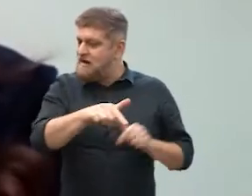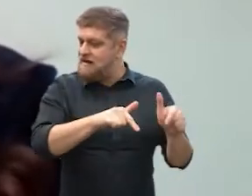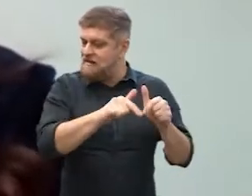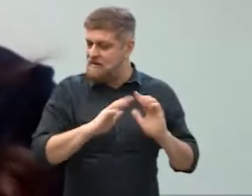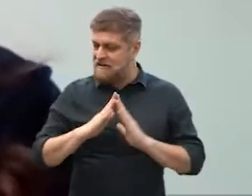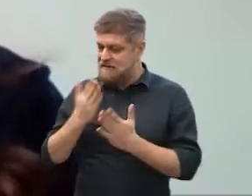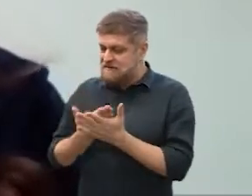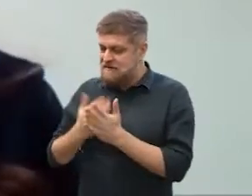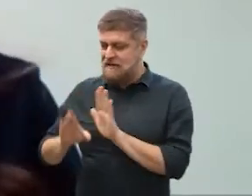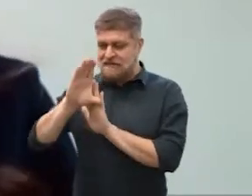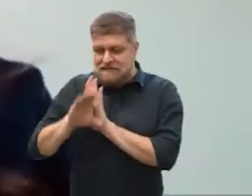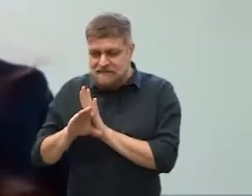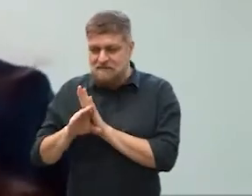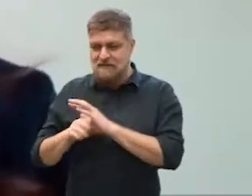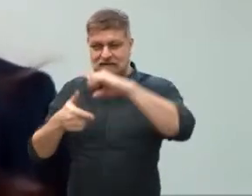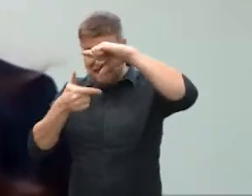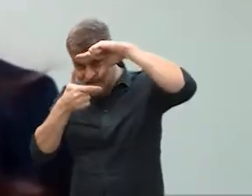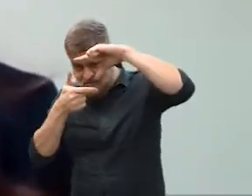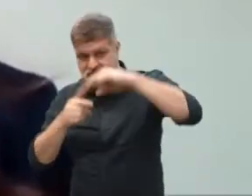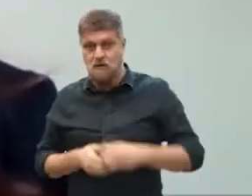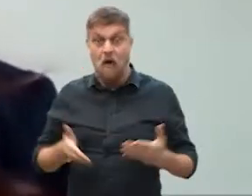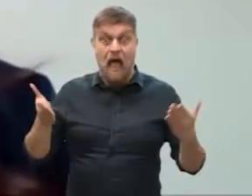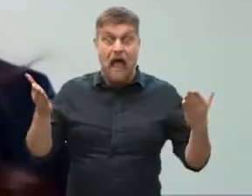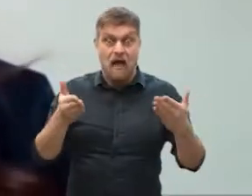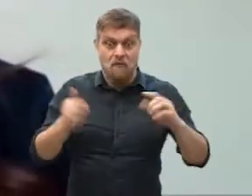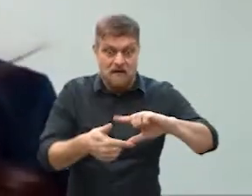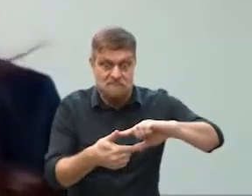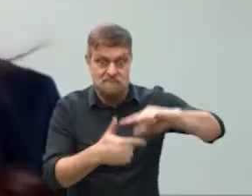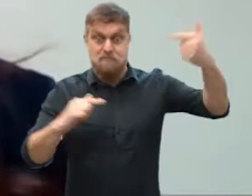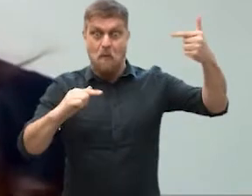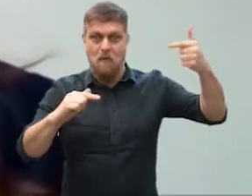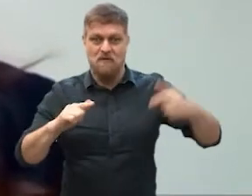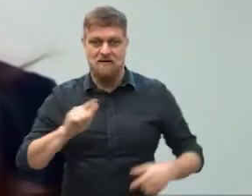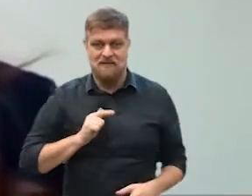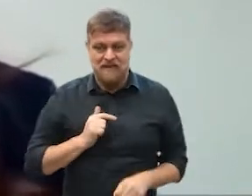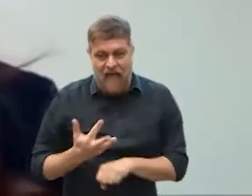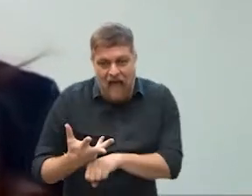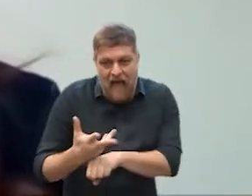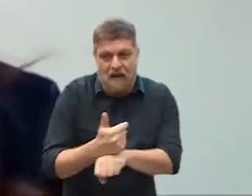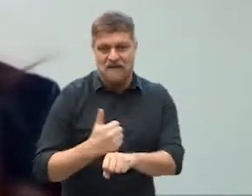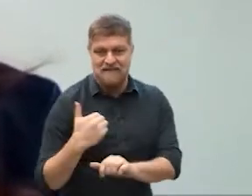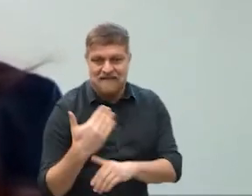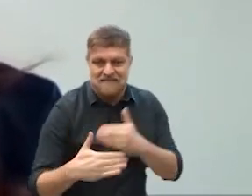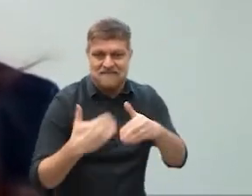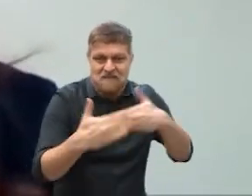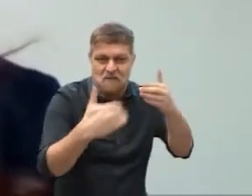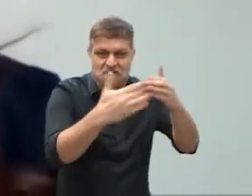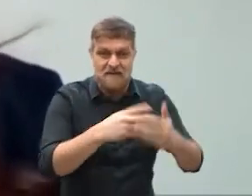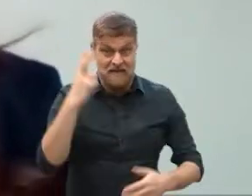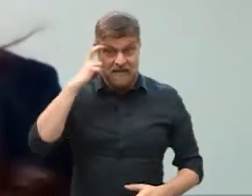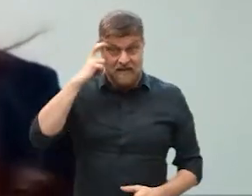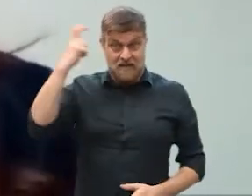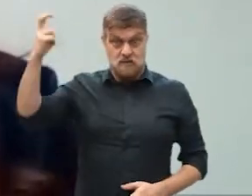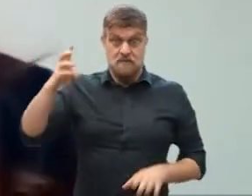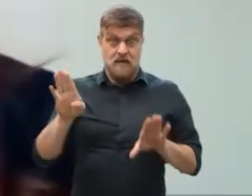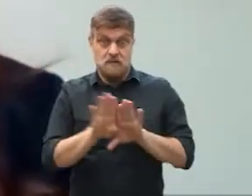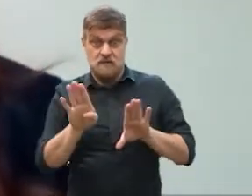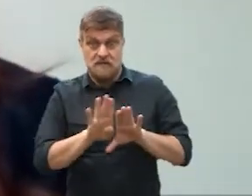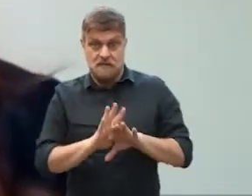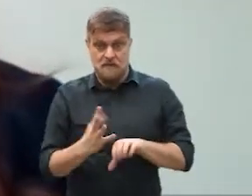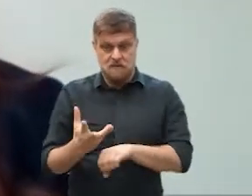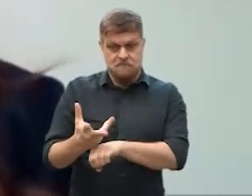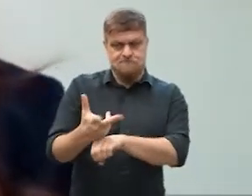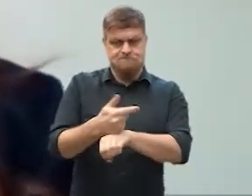estava na escola? Então, eu acho que isso agora é uma oportunidade de desenvolver essas habilidades, desenvolver a criatividade, de desenvolver